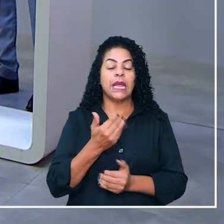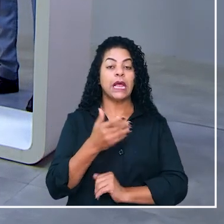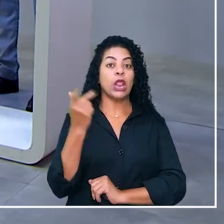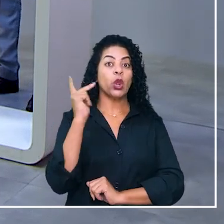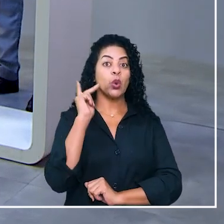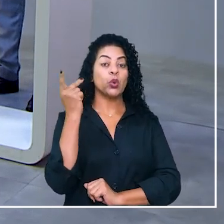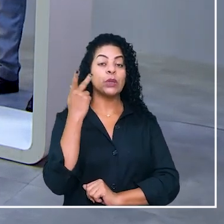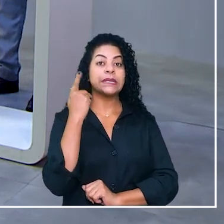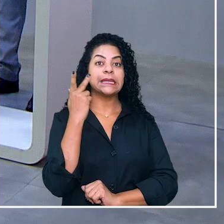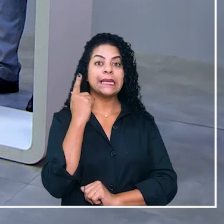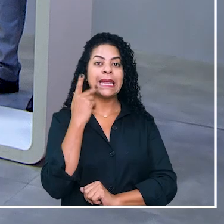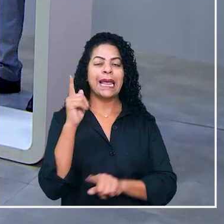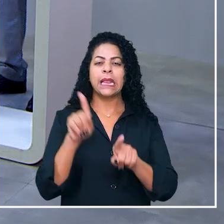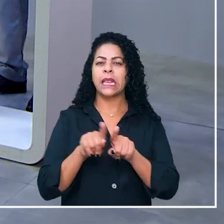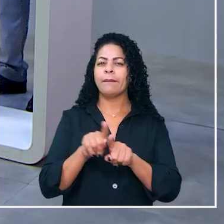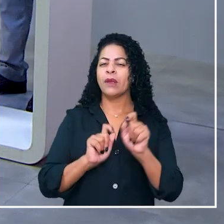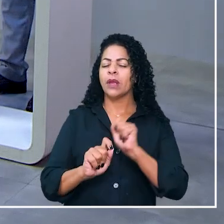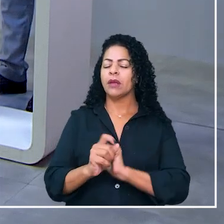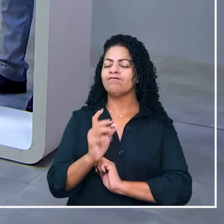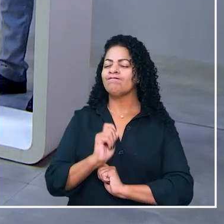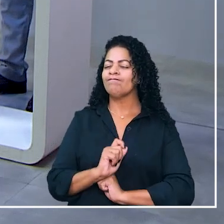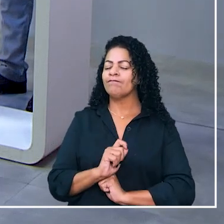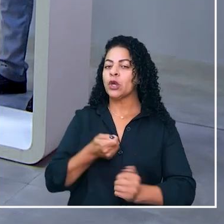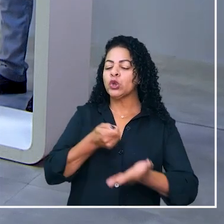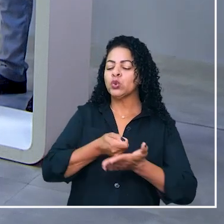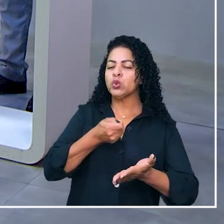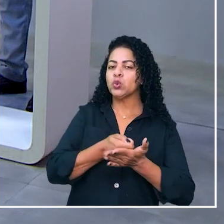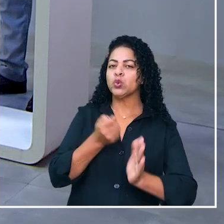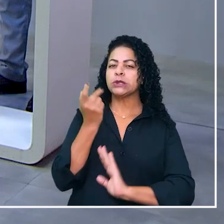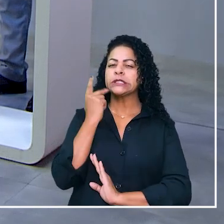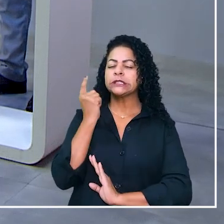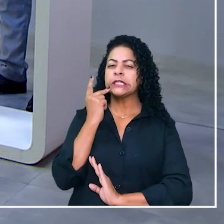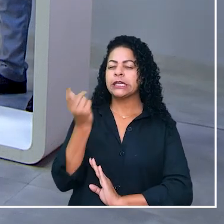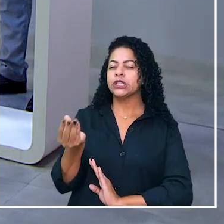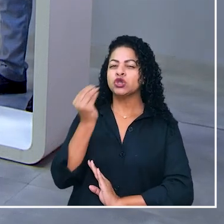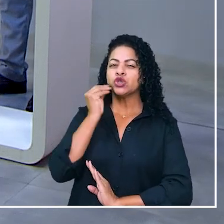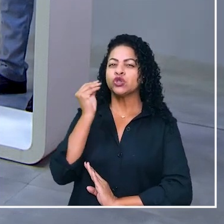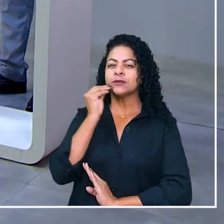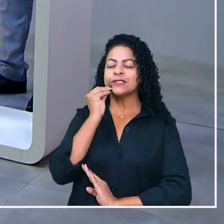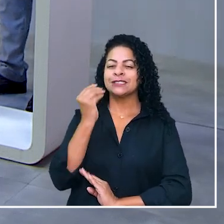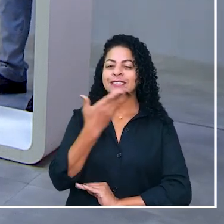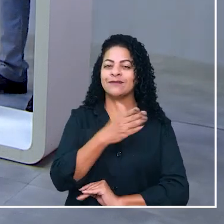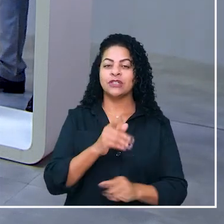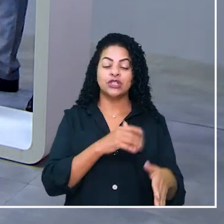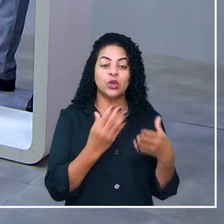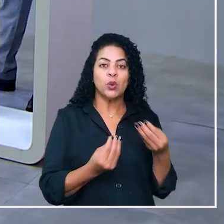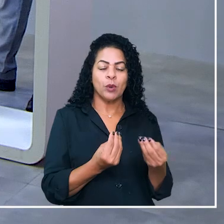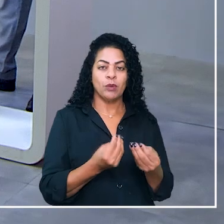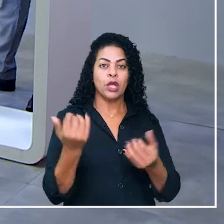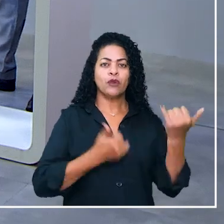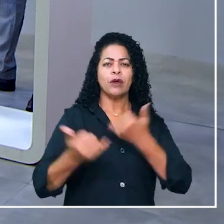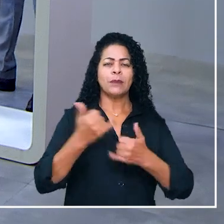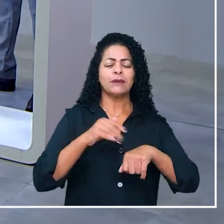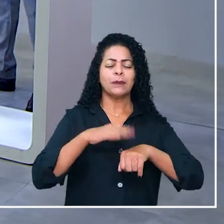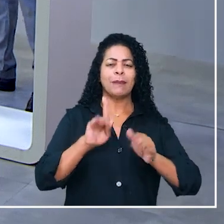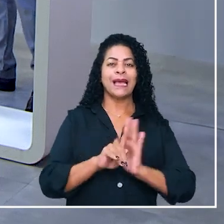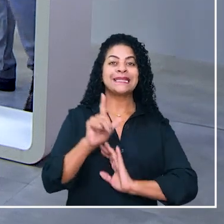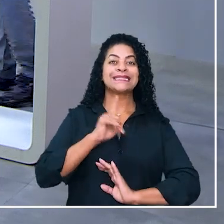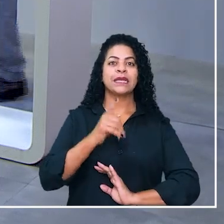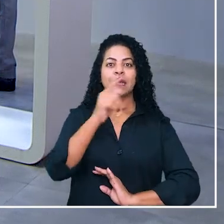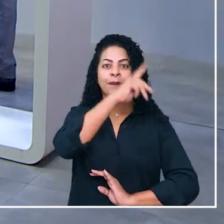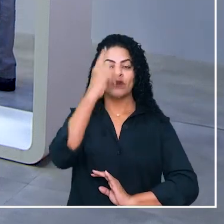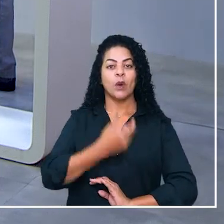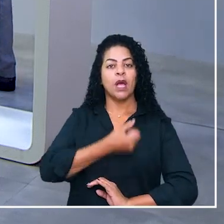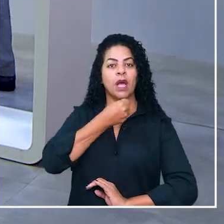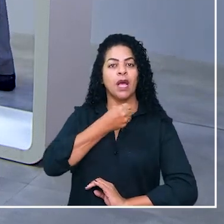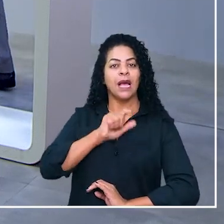Ceará. Para a SDC, a previsão é uma tentativa de obrigar a filiação compulsória. E quem traz mais informações para a gente sobre esse